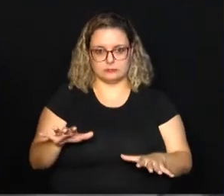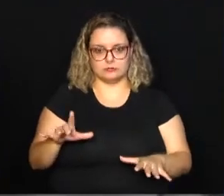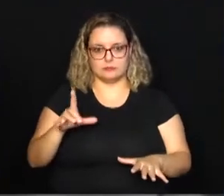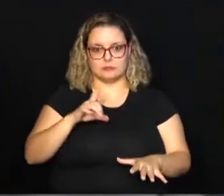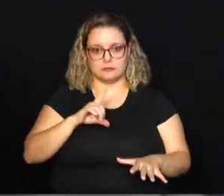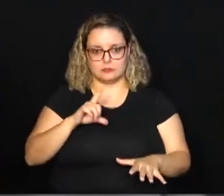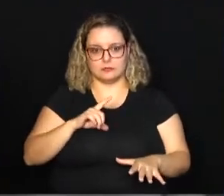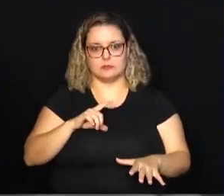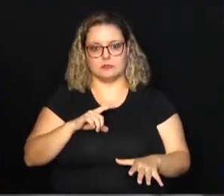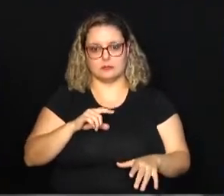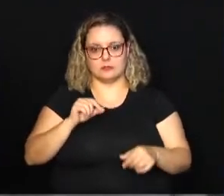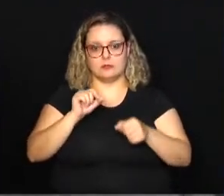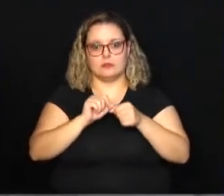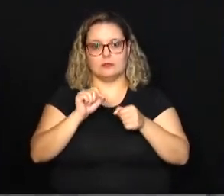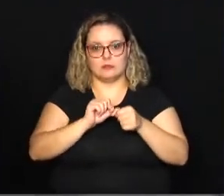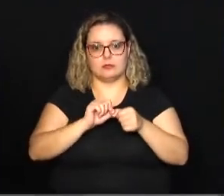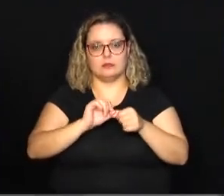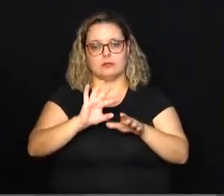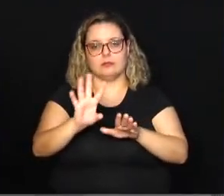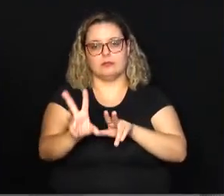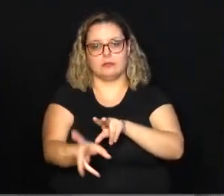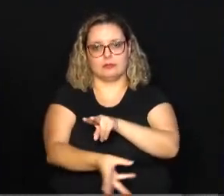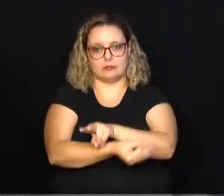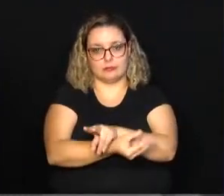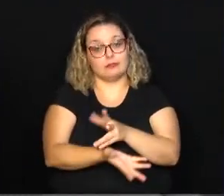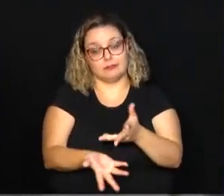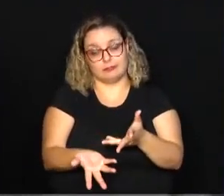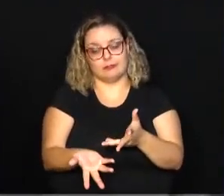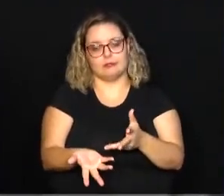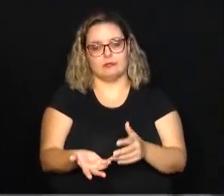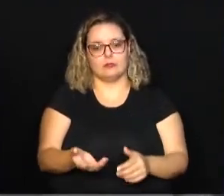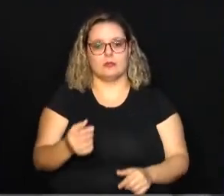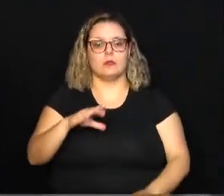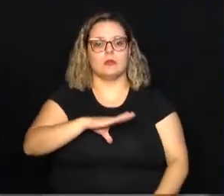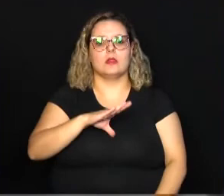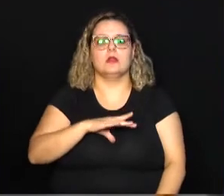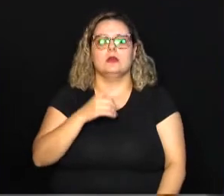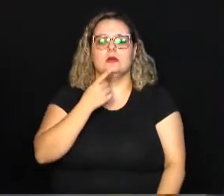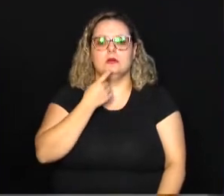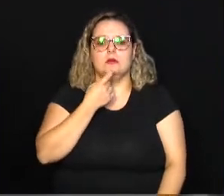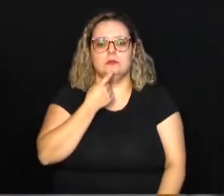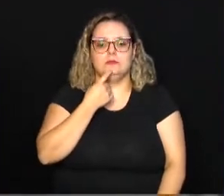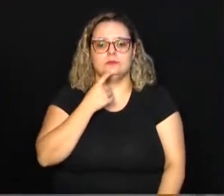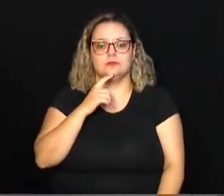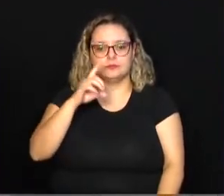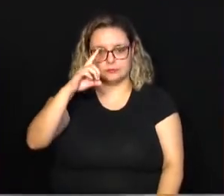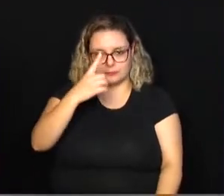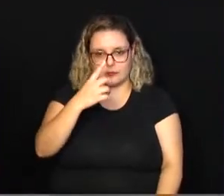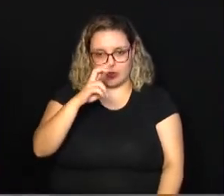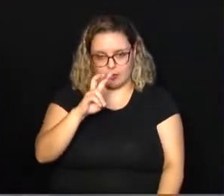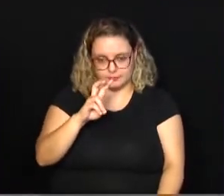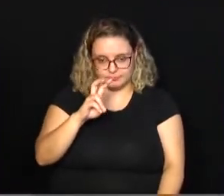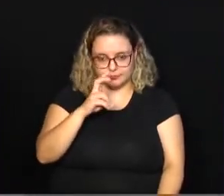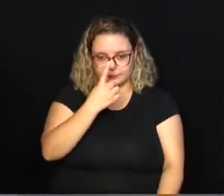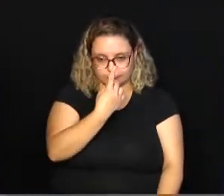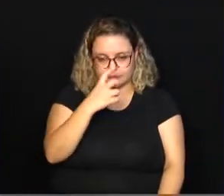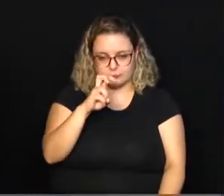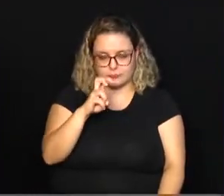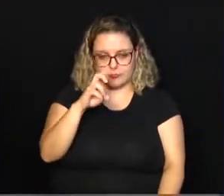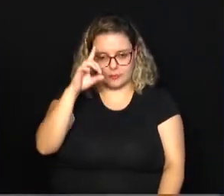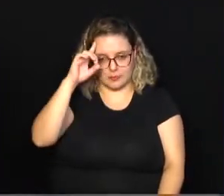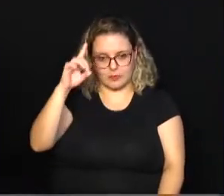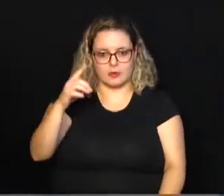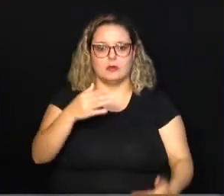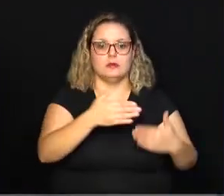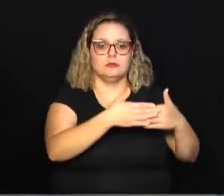cobrir a encrenca feita. Em Campinas, para vocês terem uma ideia, semana daqui 15 dias, eu abrindo os outros 20 leitos que eu